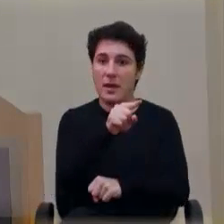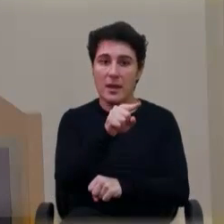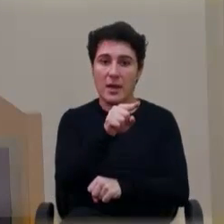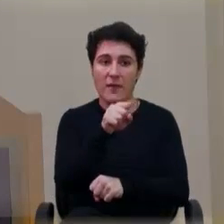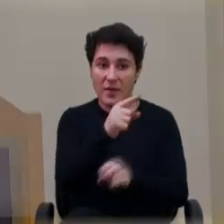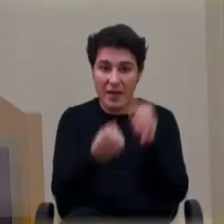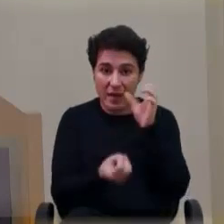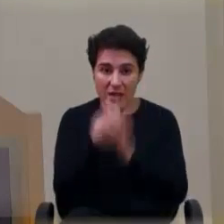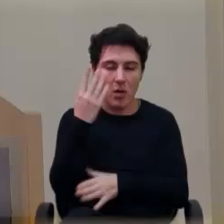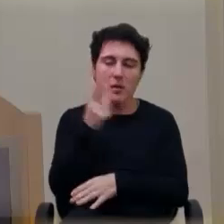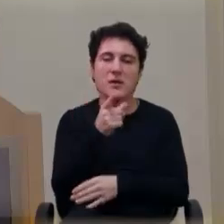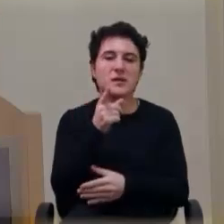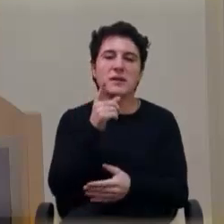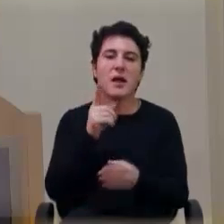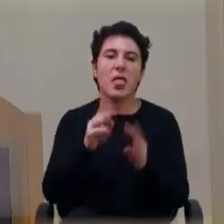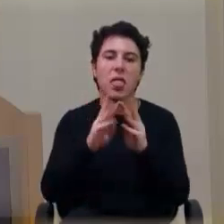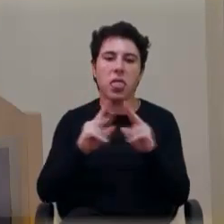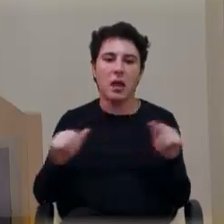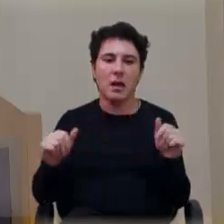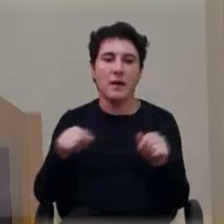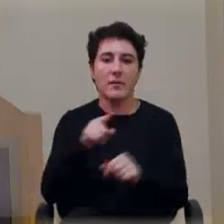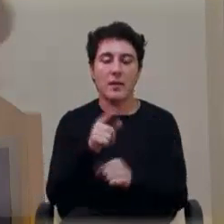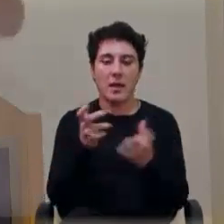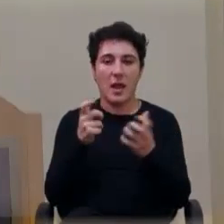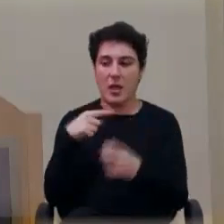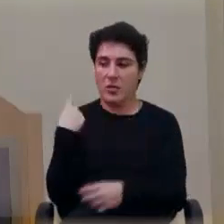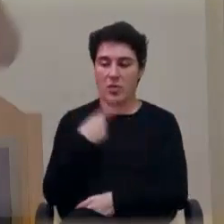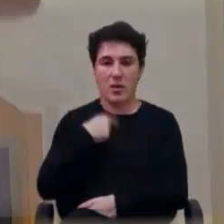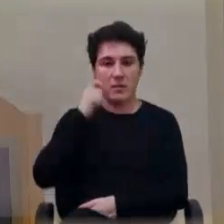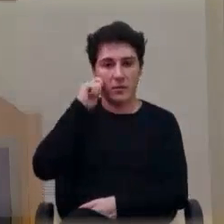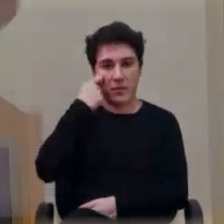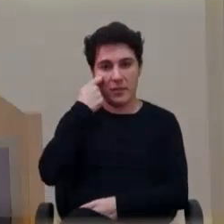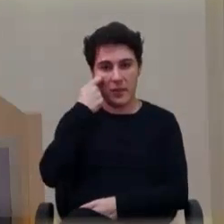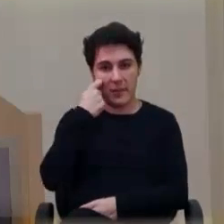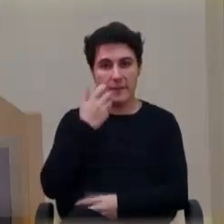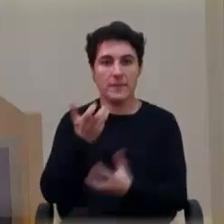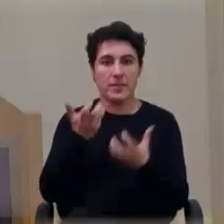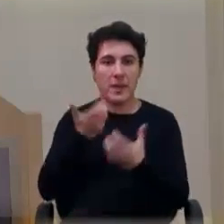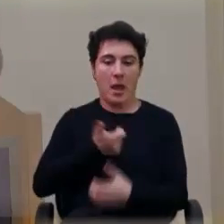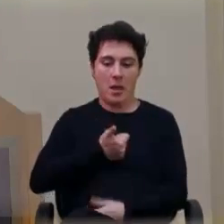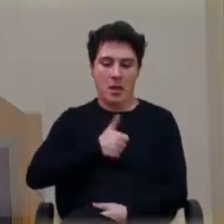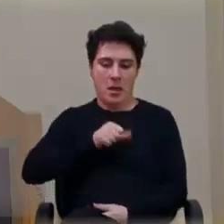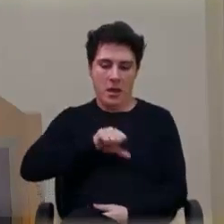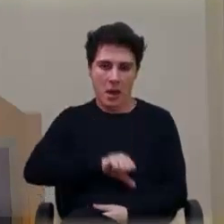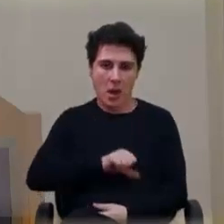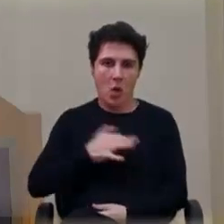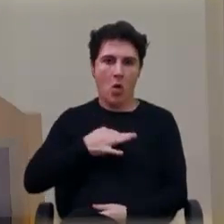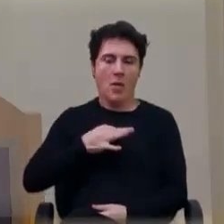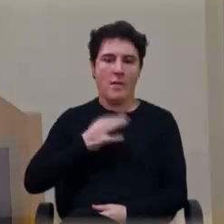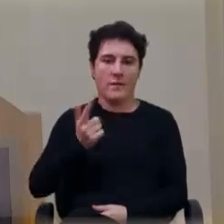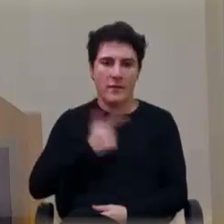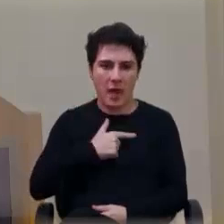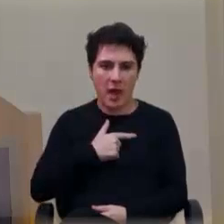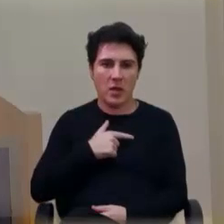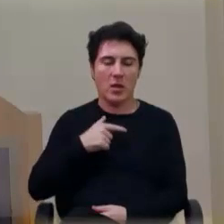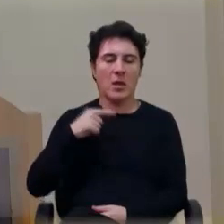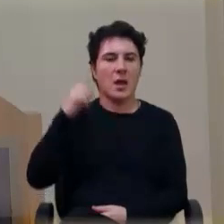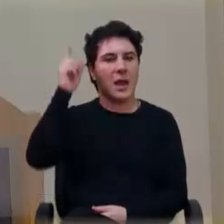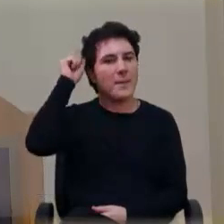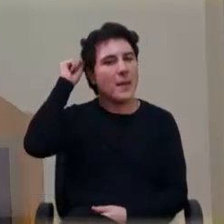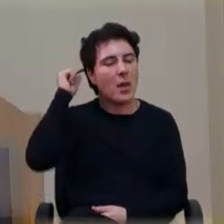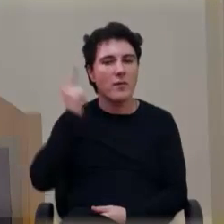ruim se vocês queriam que nós pretos estivéssemos com auto estima baixa malvestidos mal